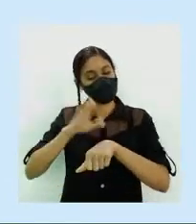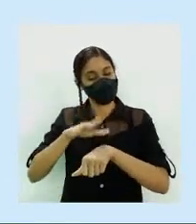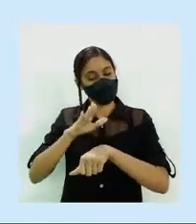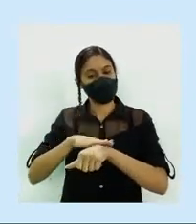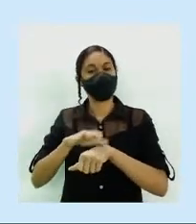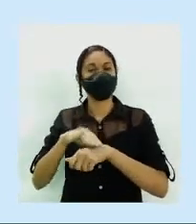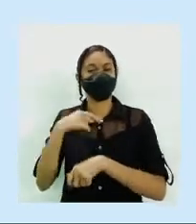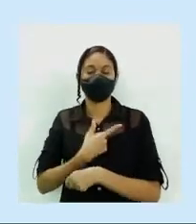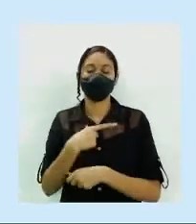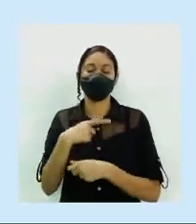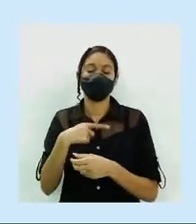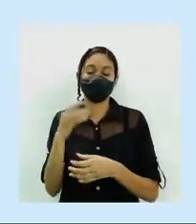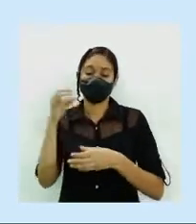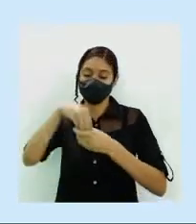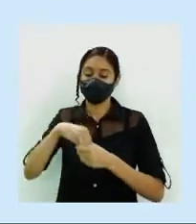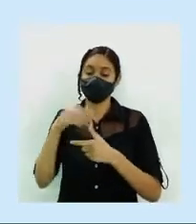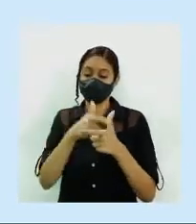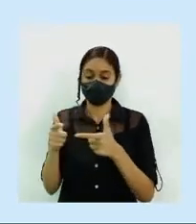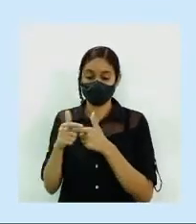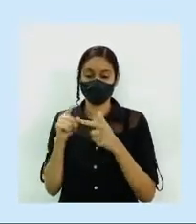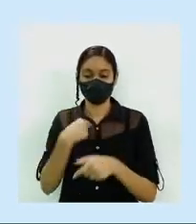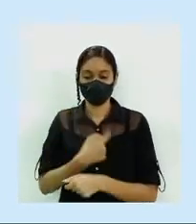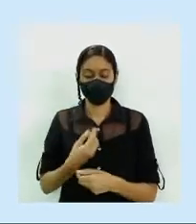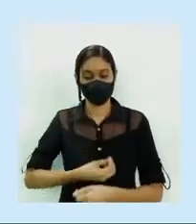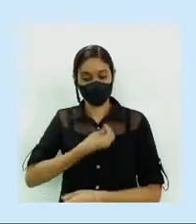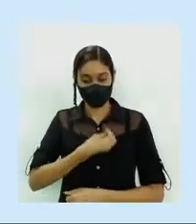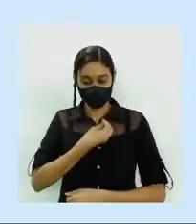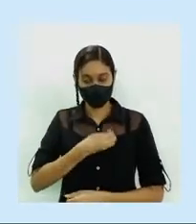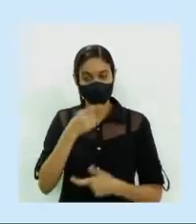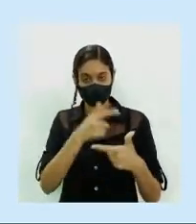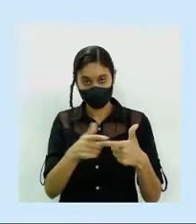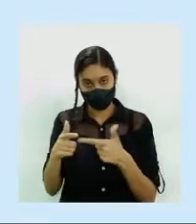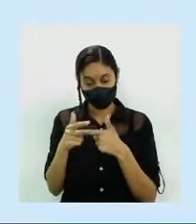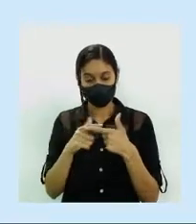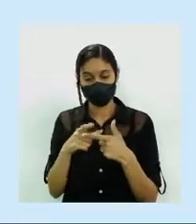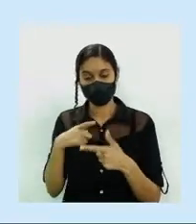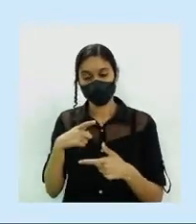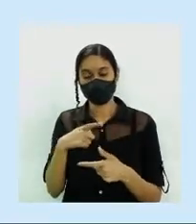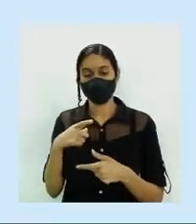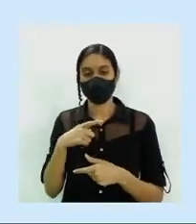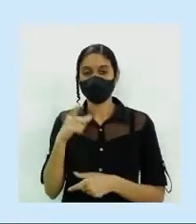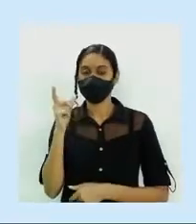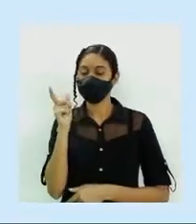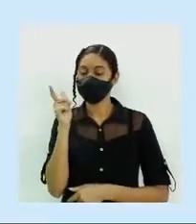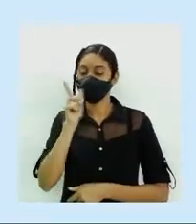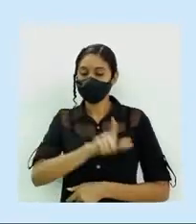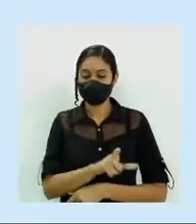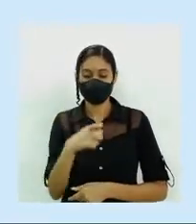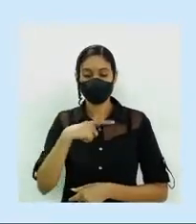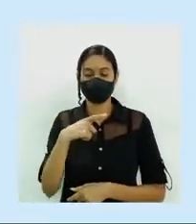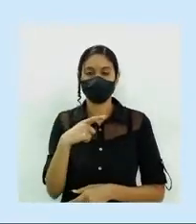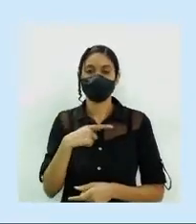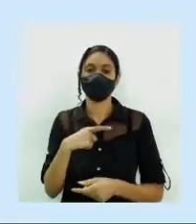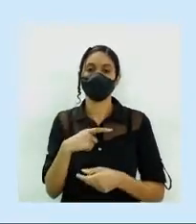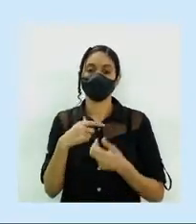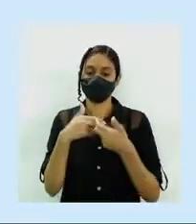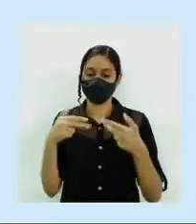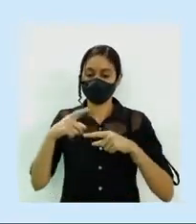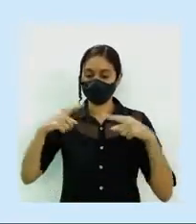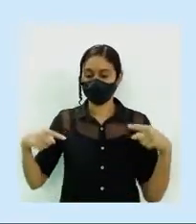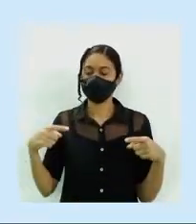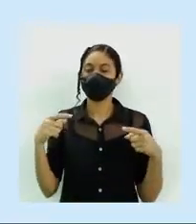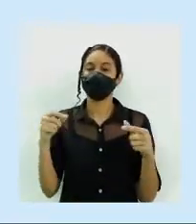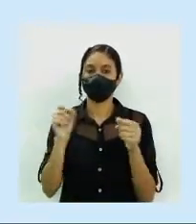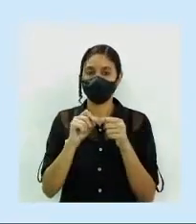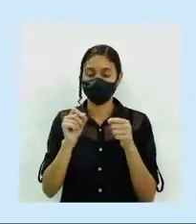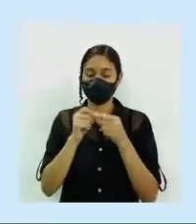inserido no problema, em que a gente vivencia o problema, a gente consegue ter realmente material e condição